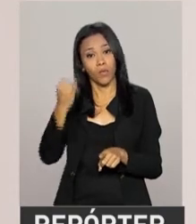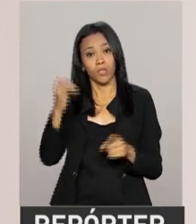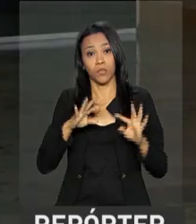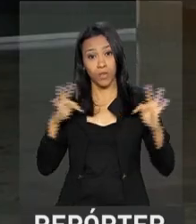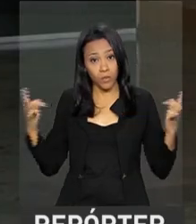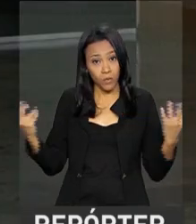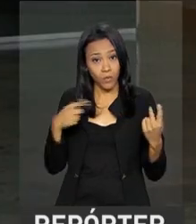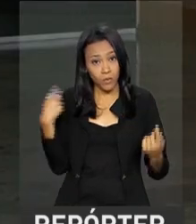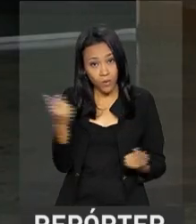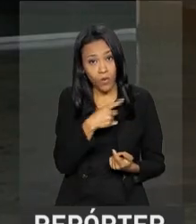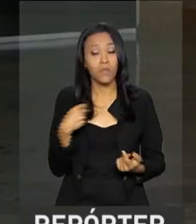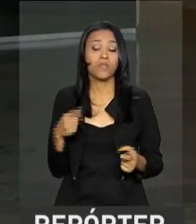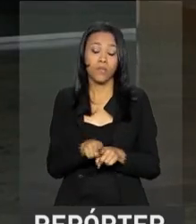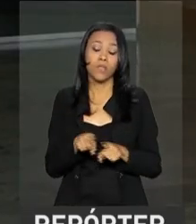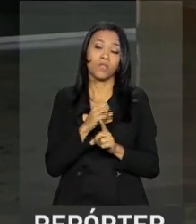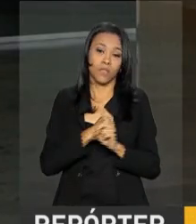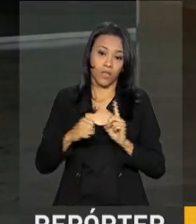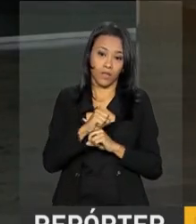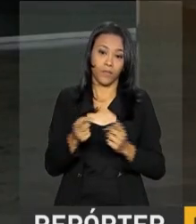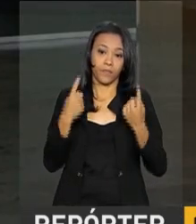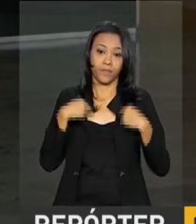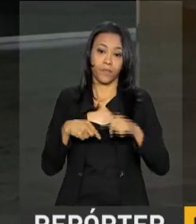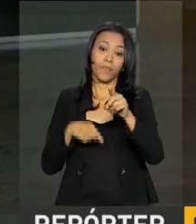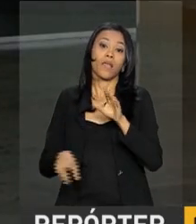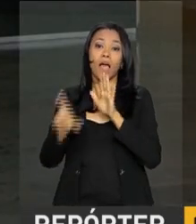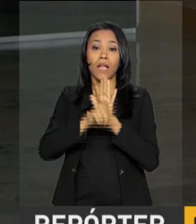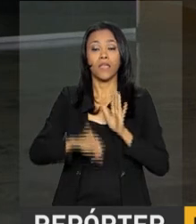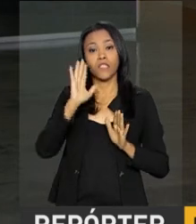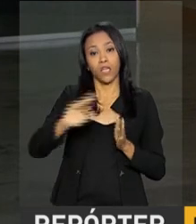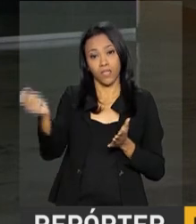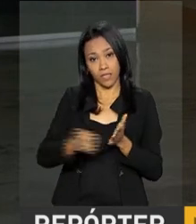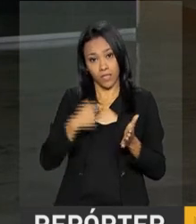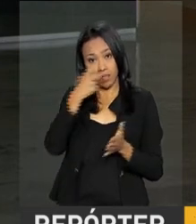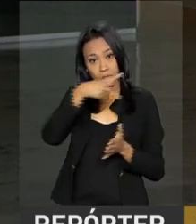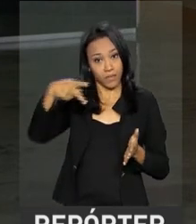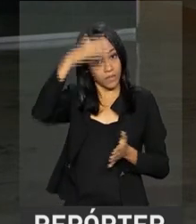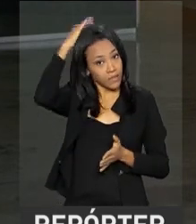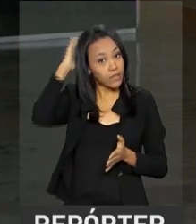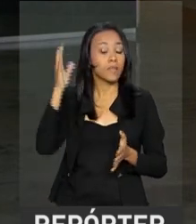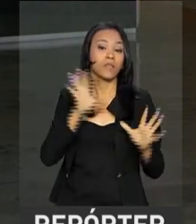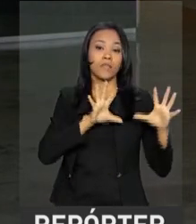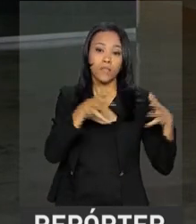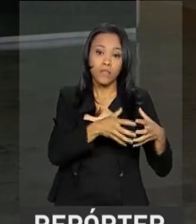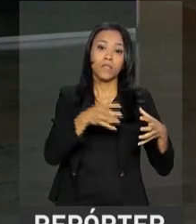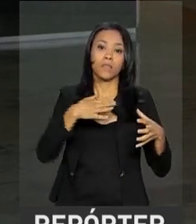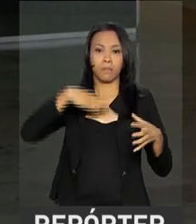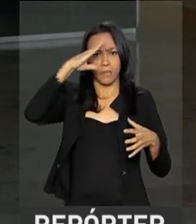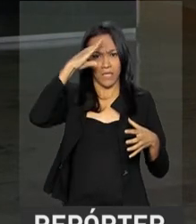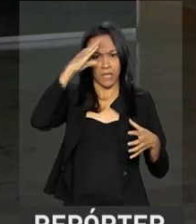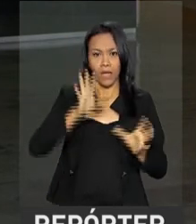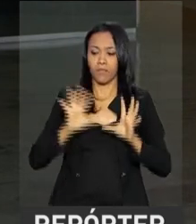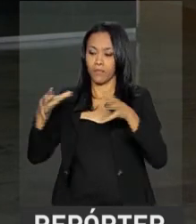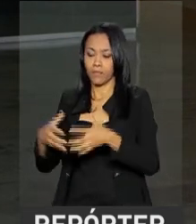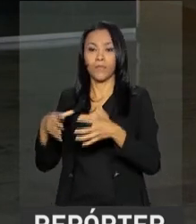a sociedade a lei sancionada pelo presidente michel temer ainda altera outros dois pontos os militares e os civis vão seguir as